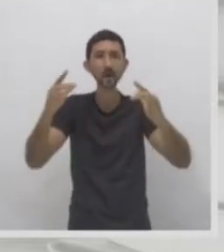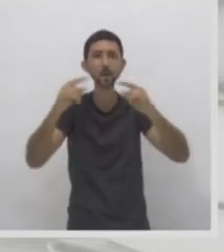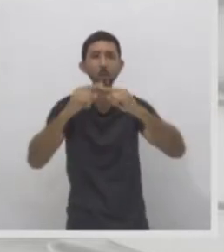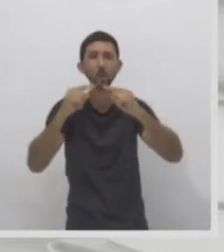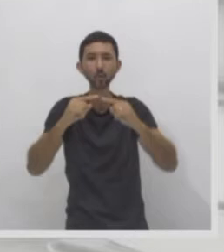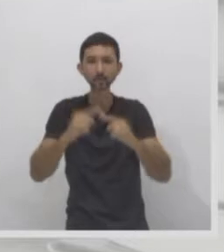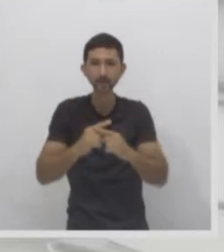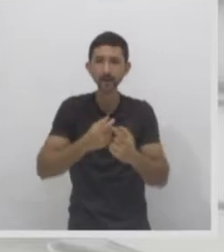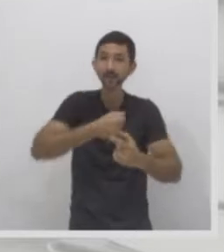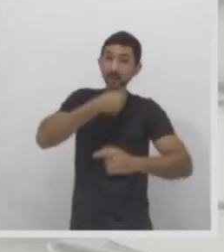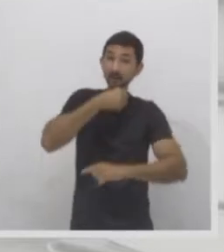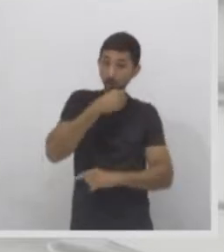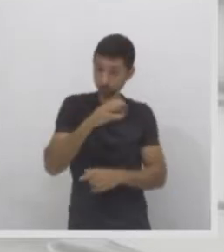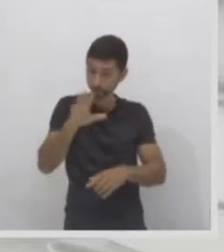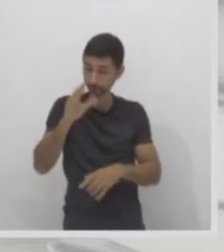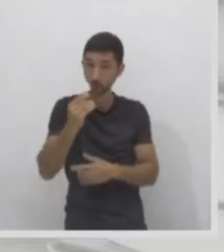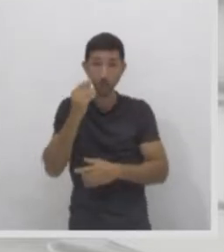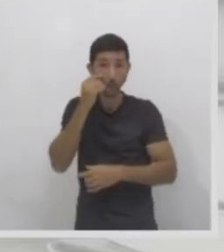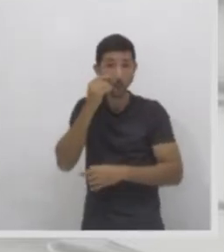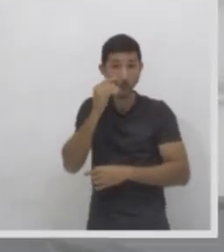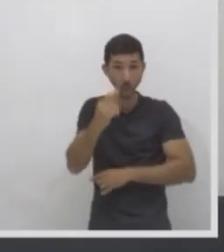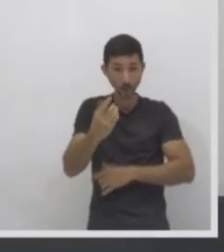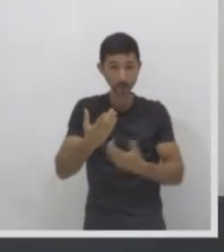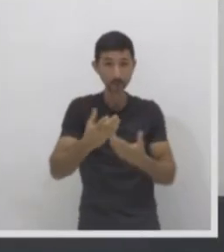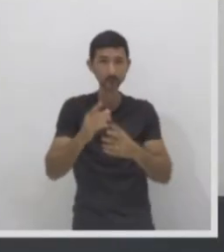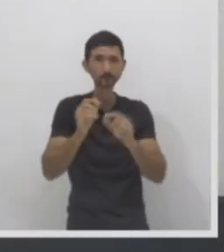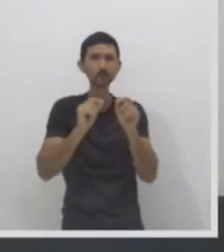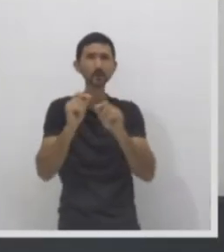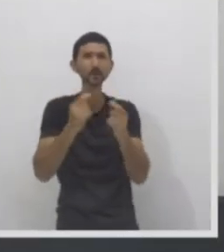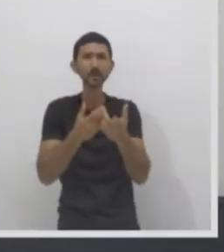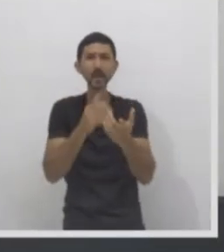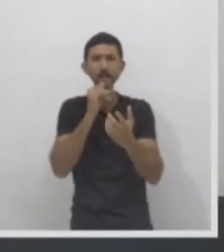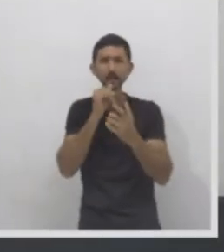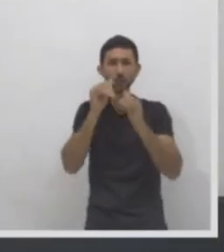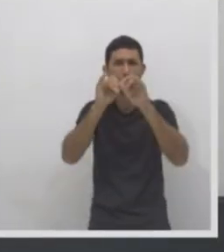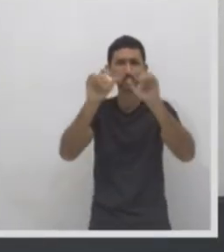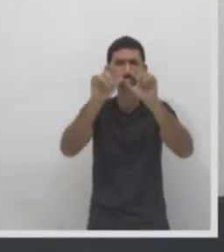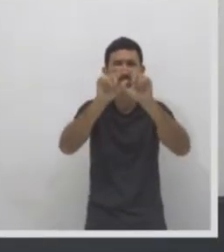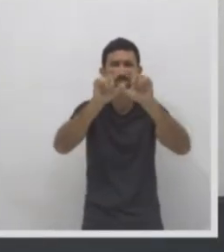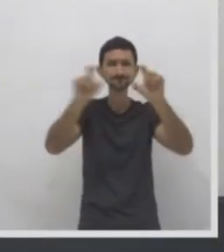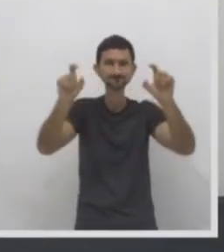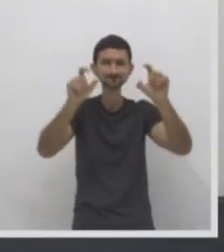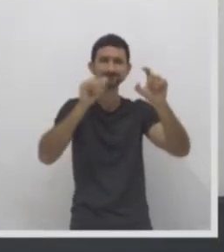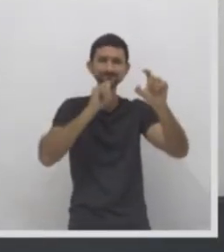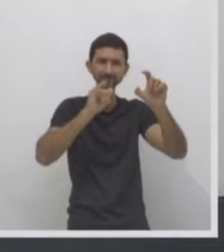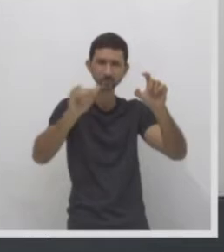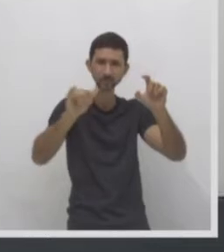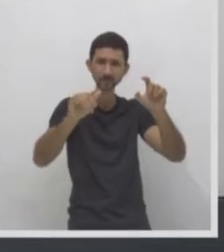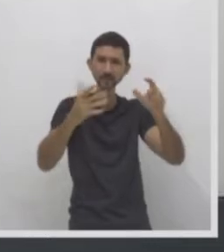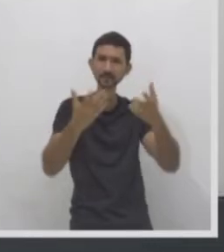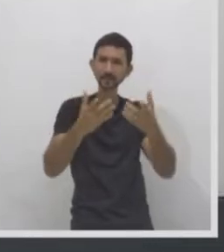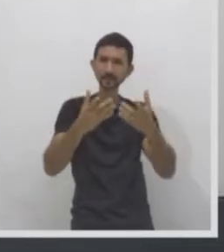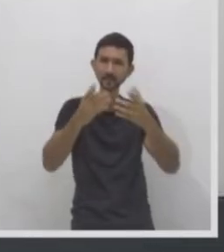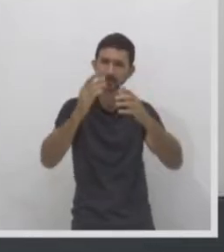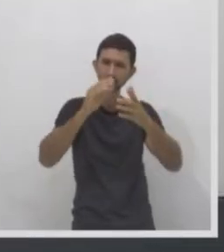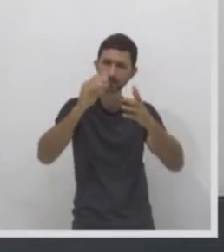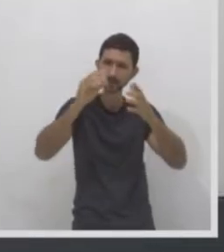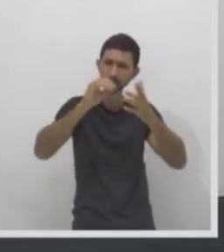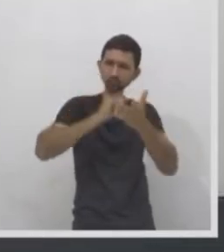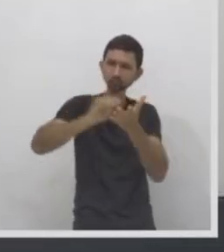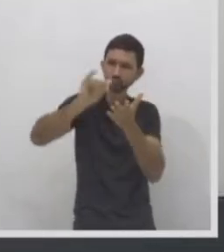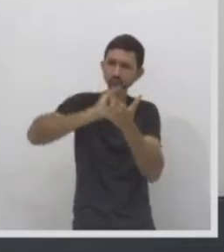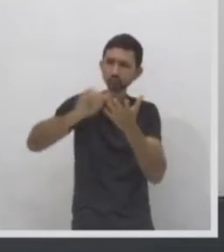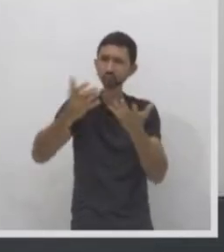que eu quero chamar a sua atenção é para o fato de que, em uma notícia normalmente veiculada num meio